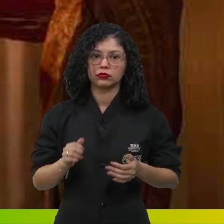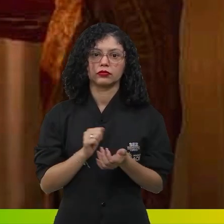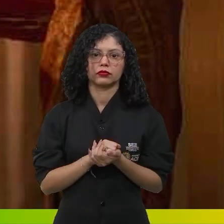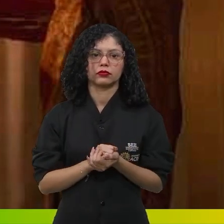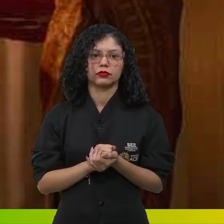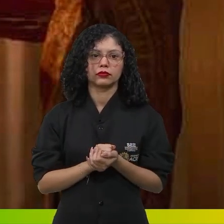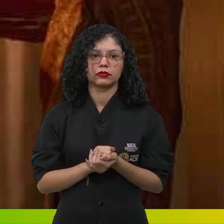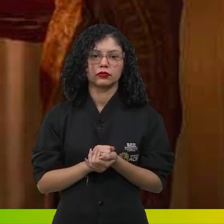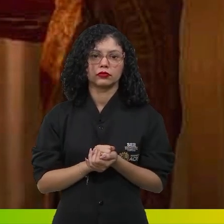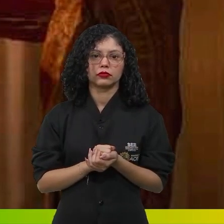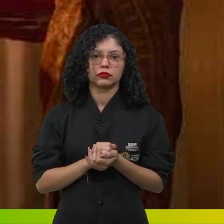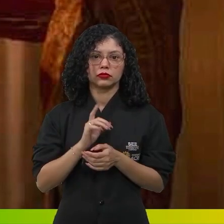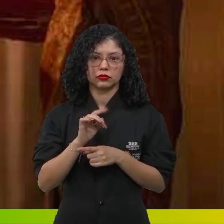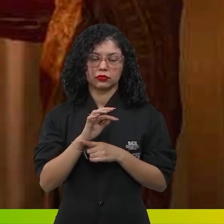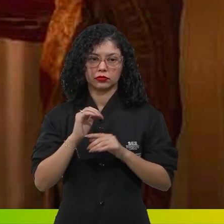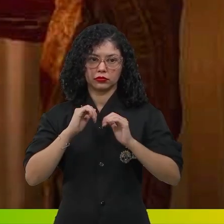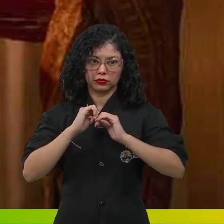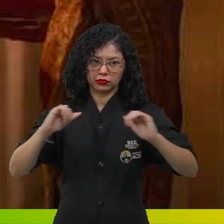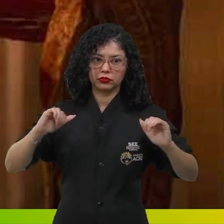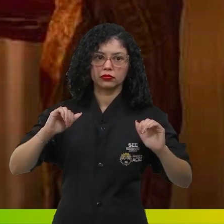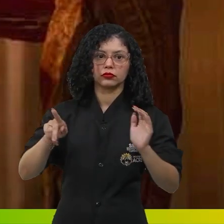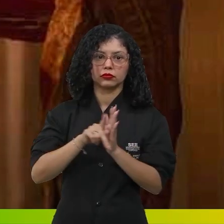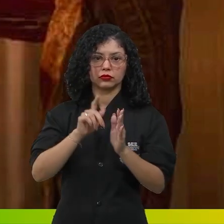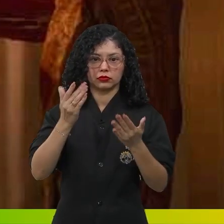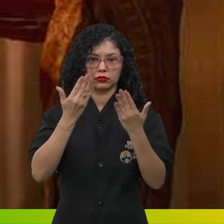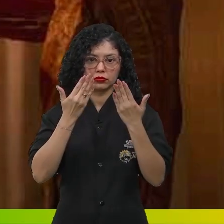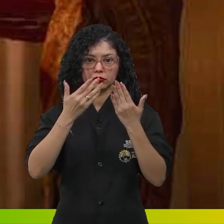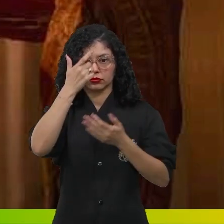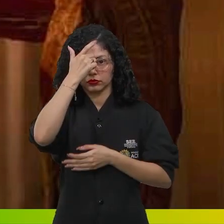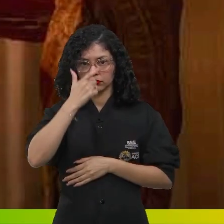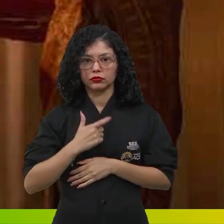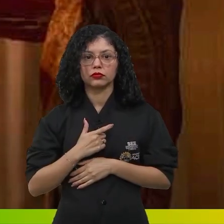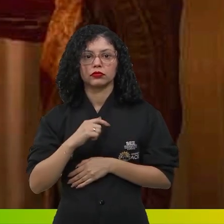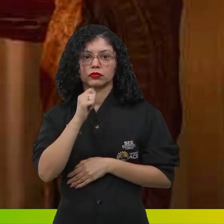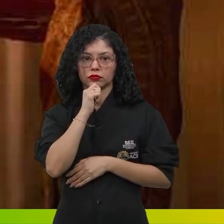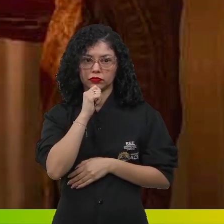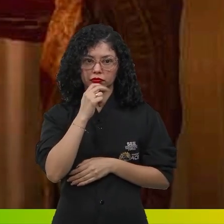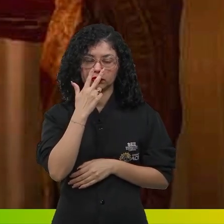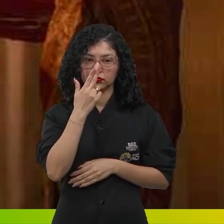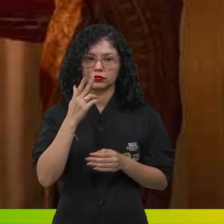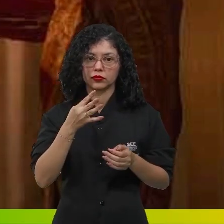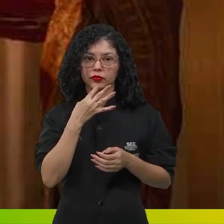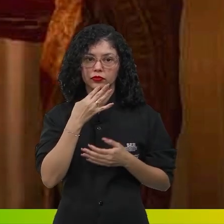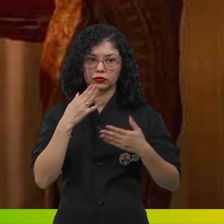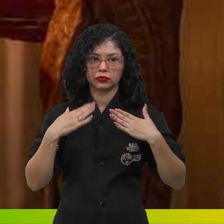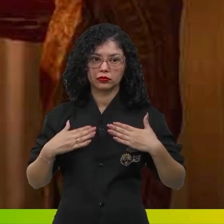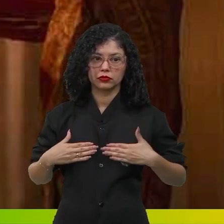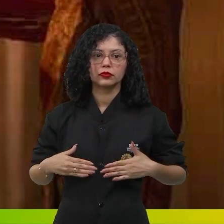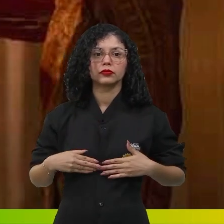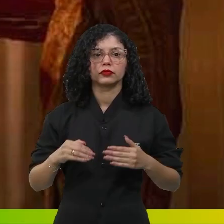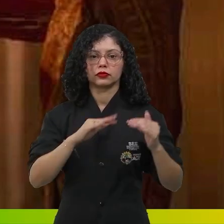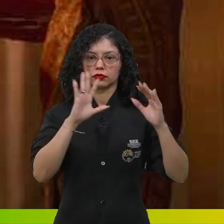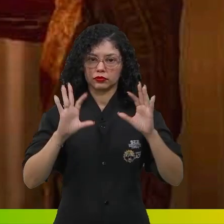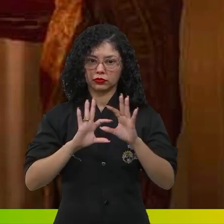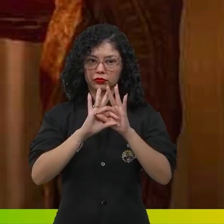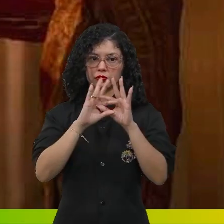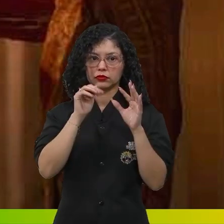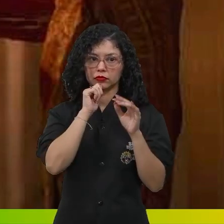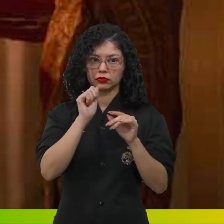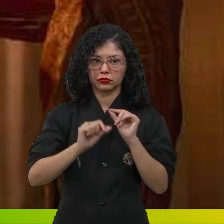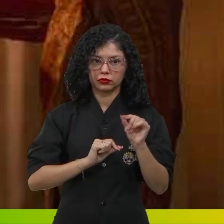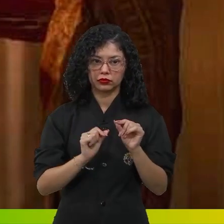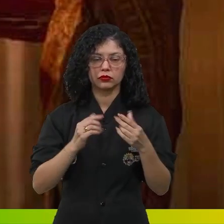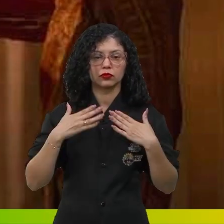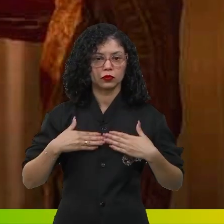corporal reside em dissociar a autoestima da aparência e reconhecer o corpo em sua integralidade,